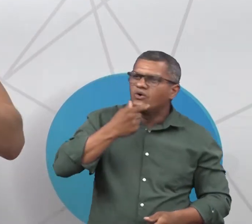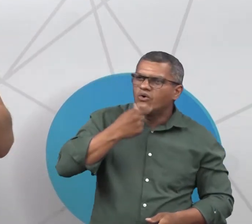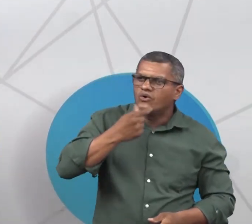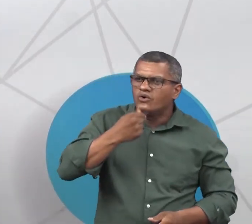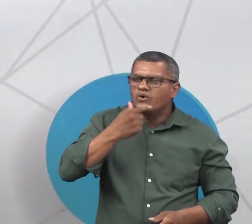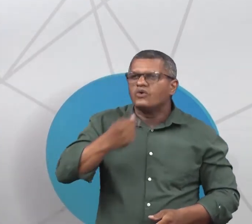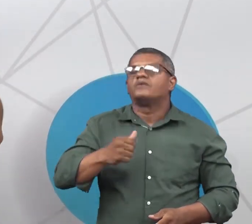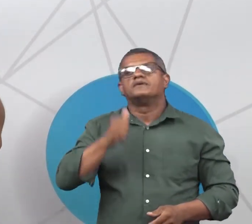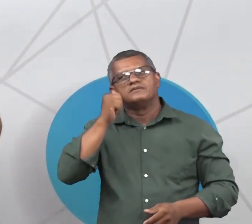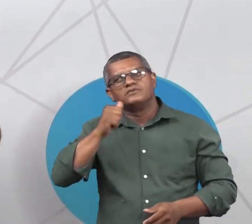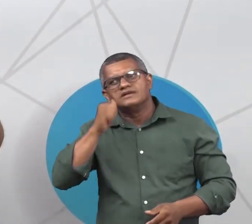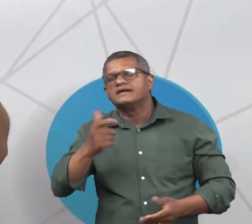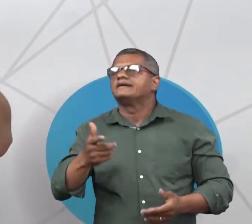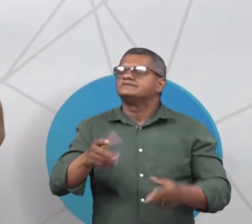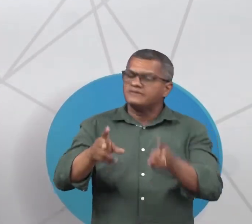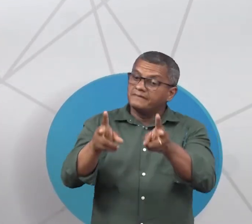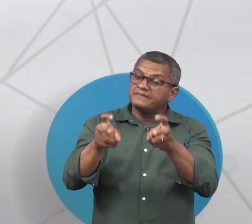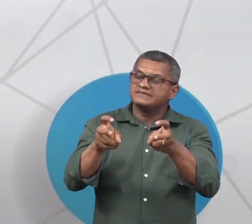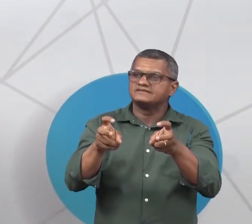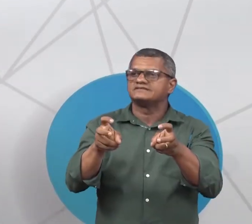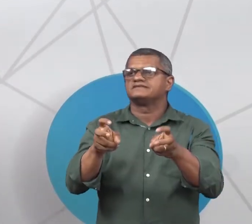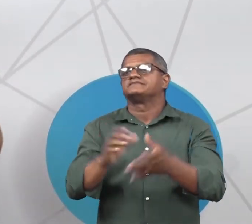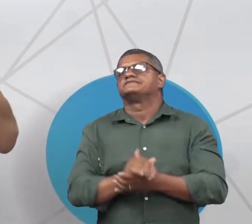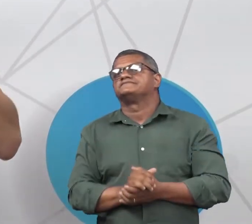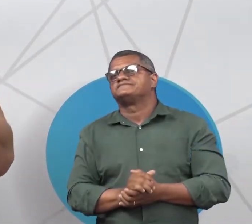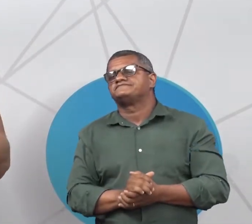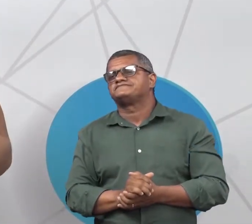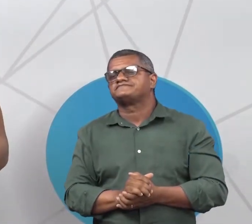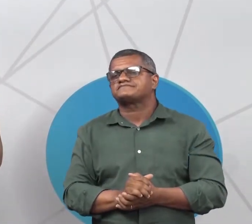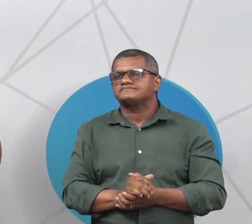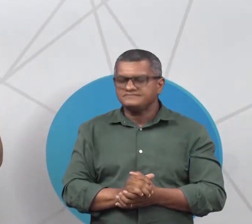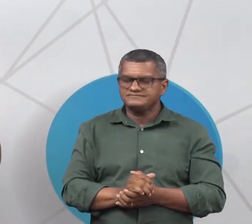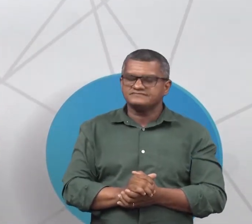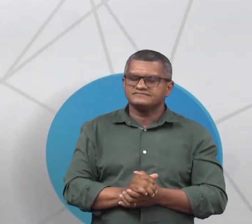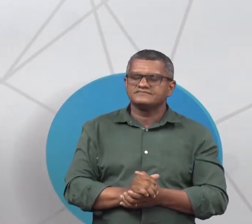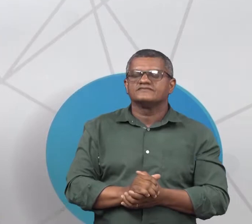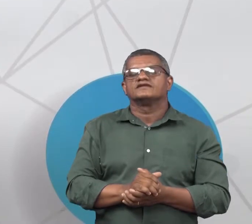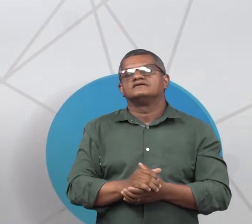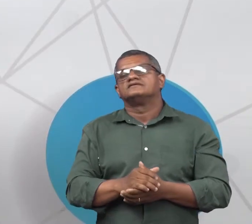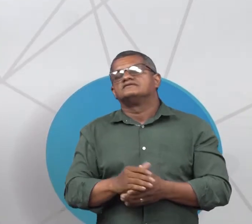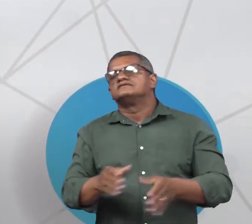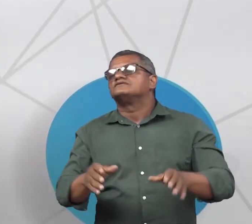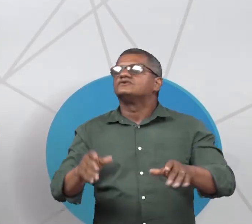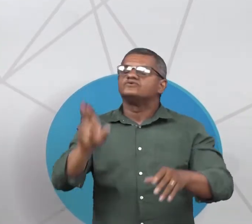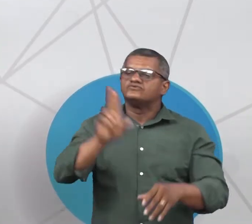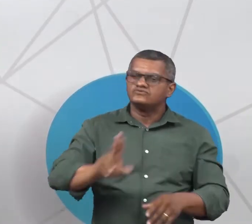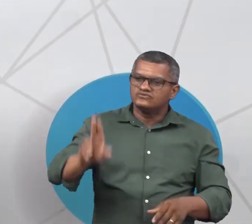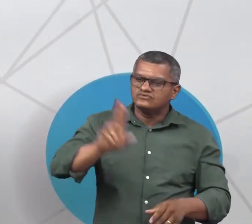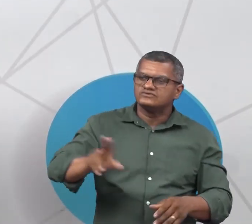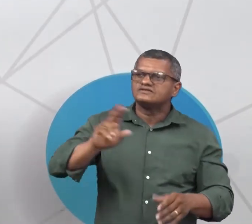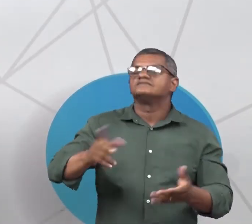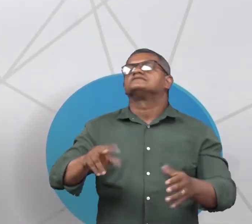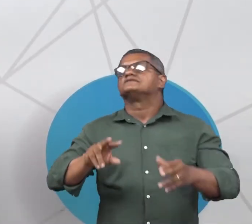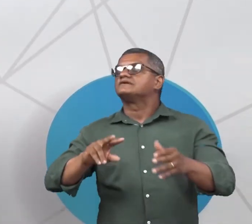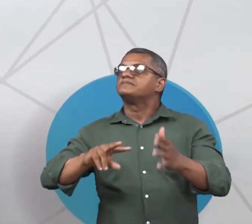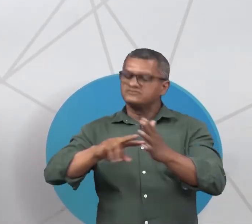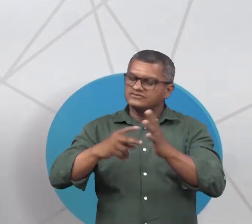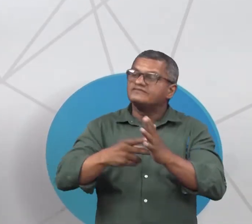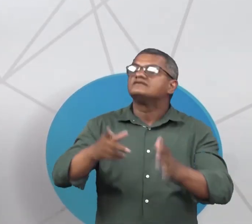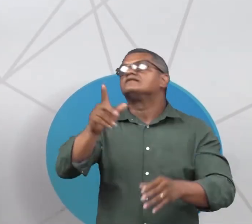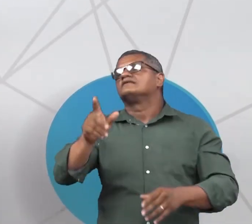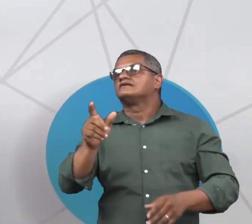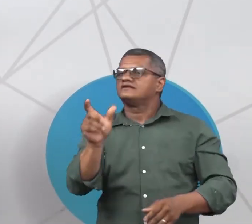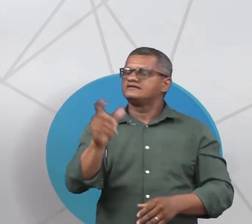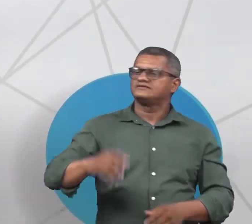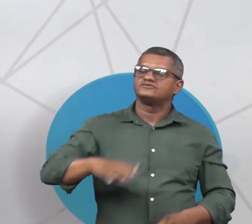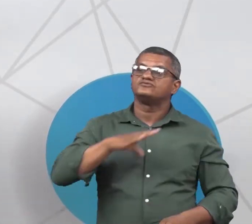homem, mulher. Percebam os termos que nós acabamos utilizando lá na língua portuguesa